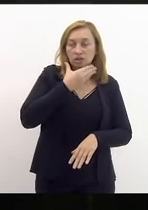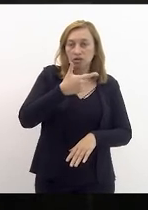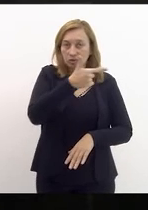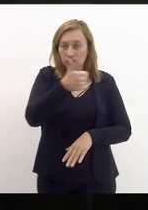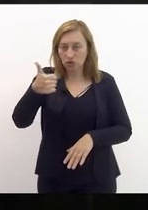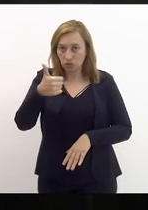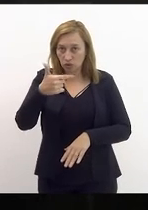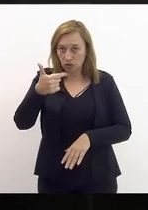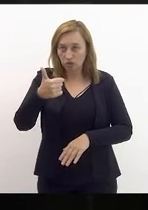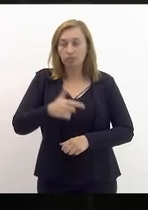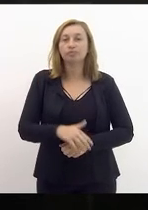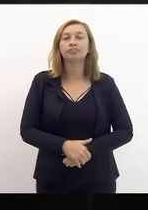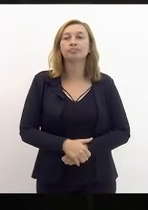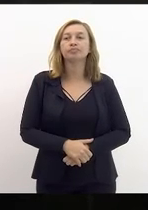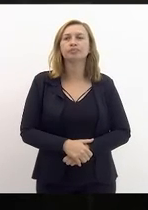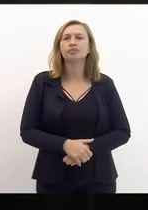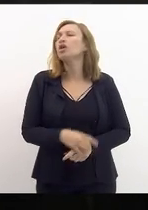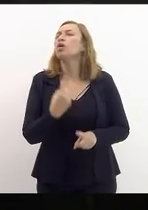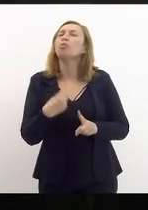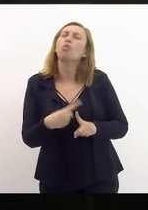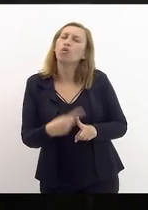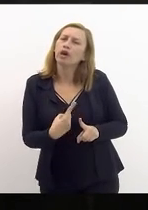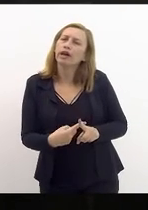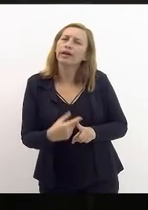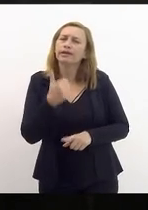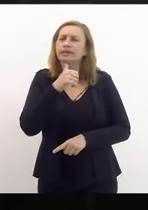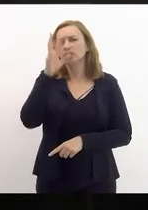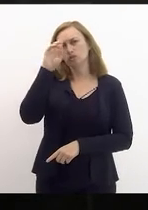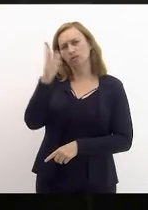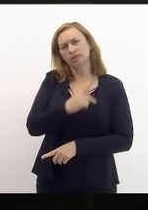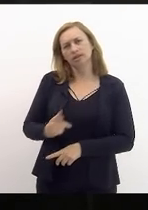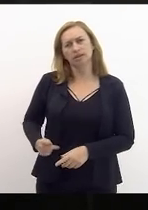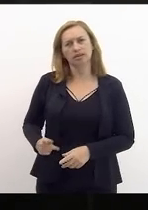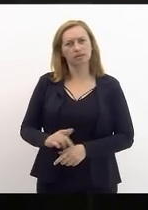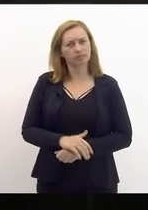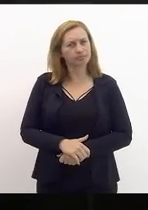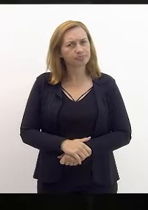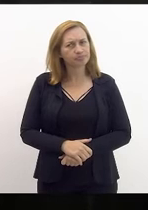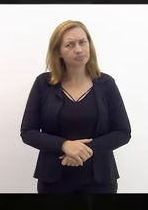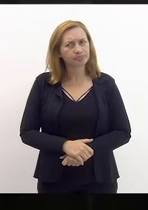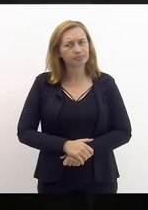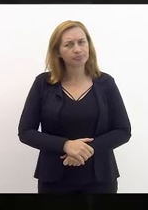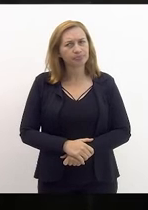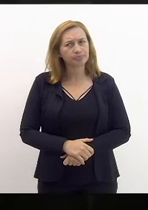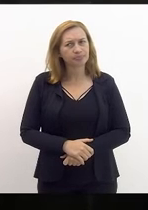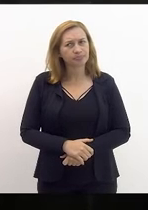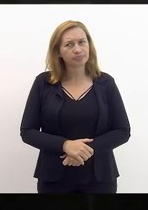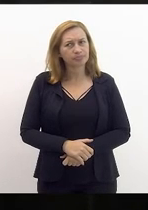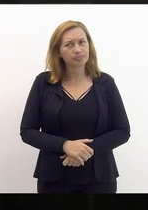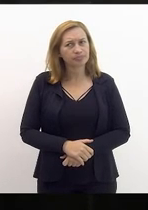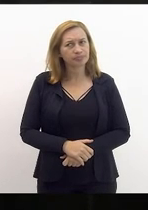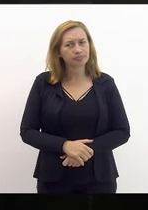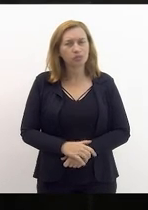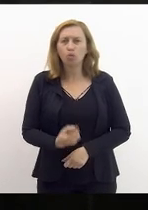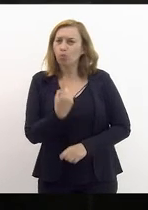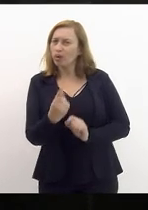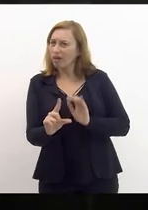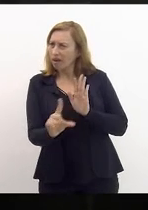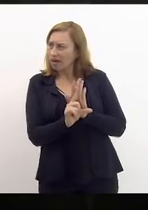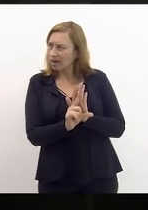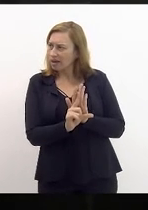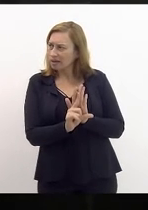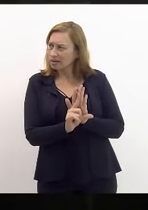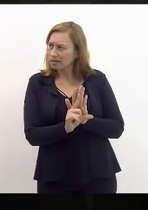22 bom e porque a ser a senhora presidente o que uma lei